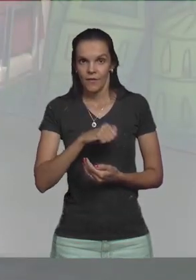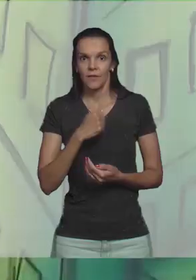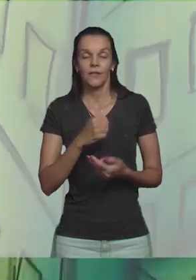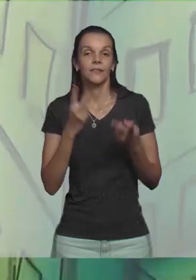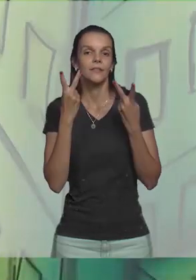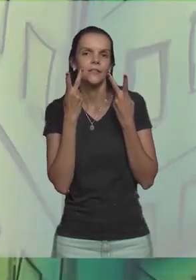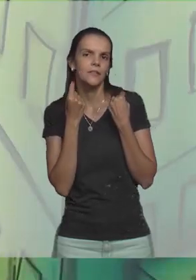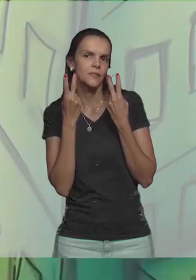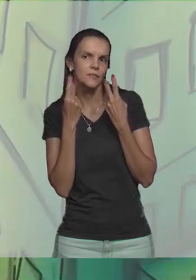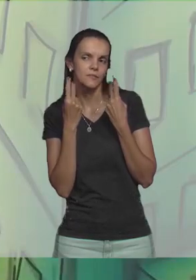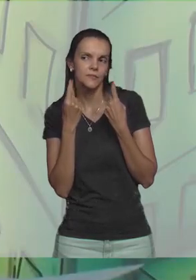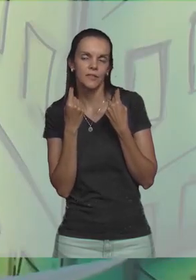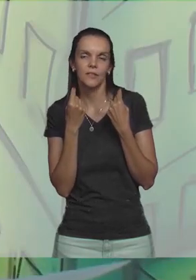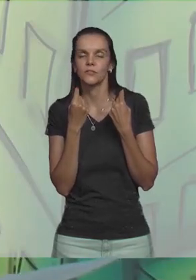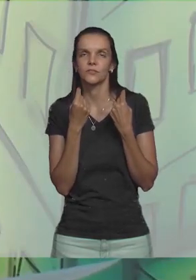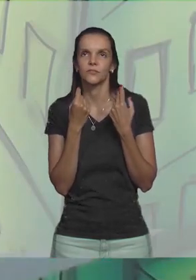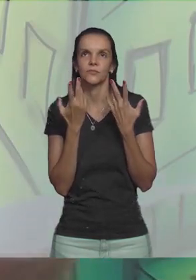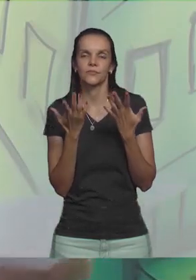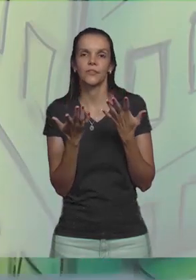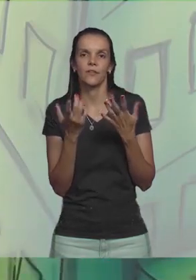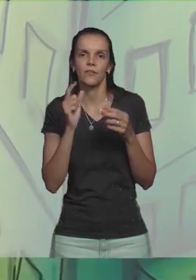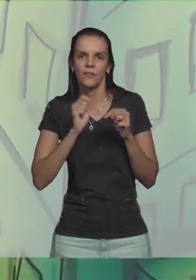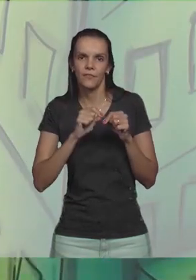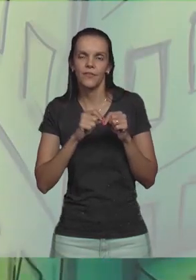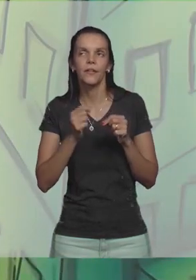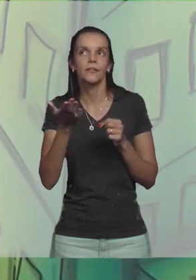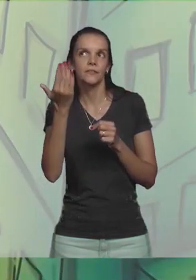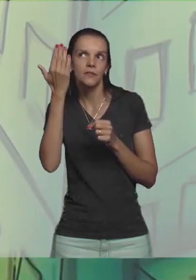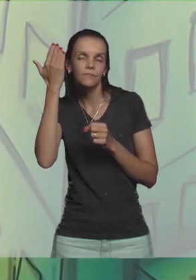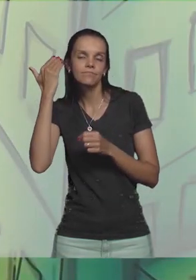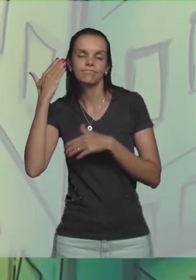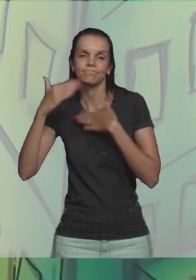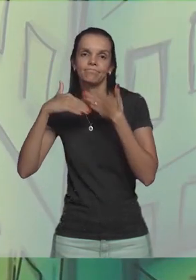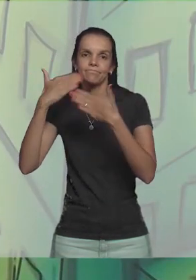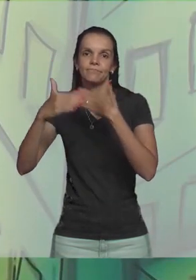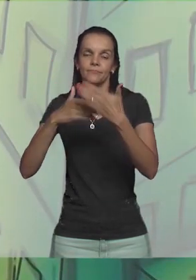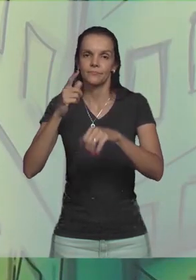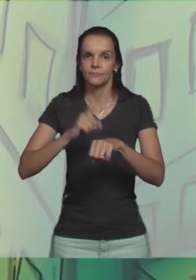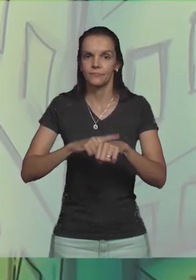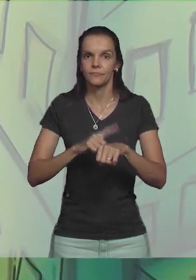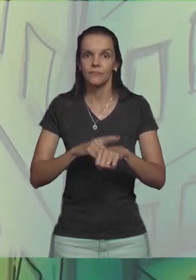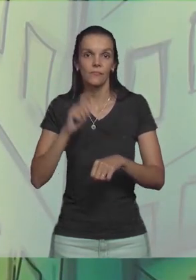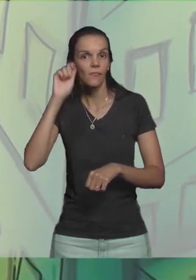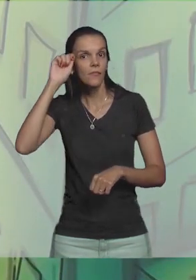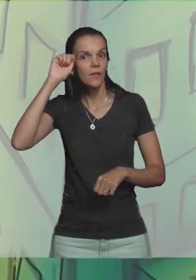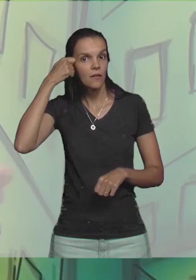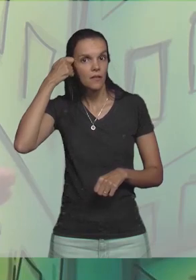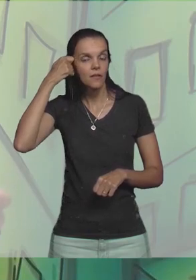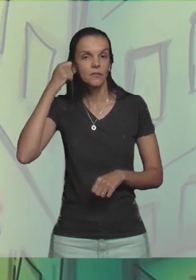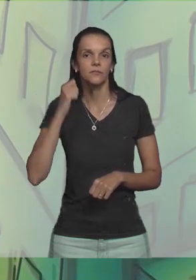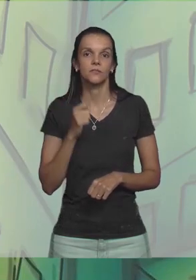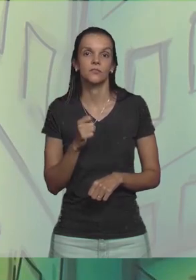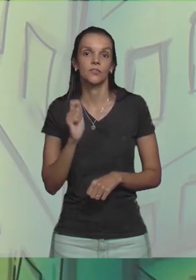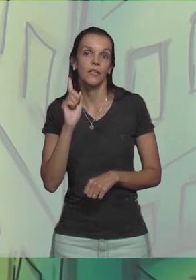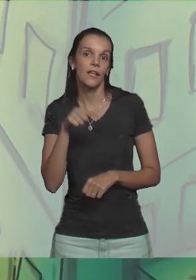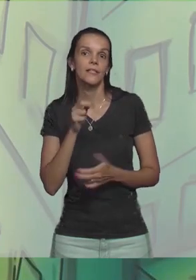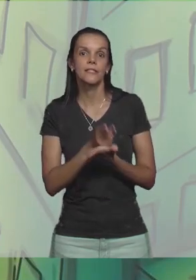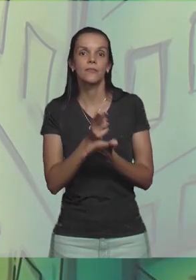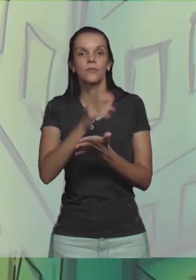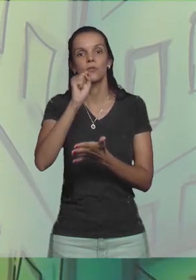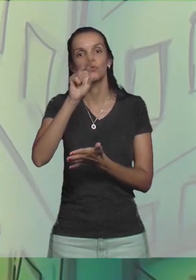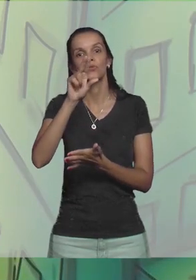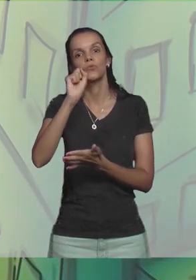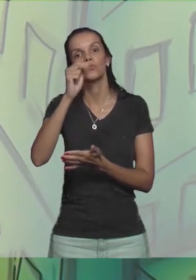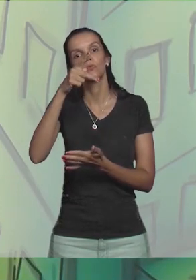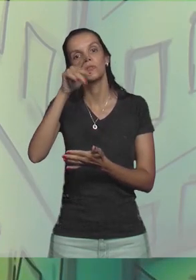essa naturalidade que foi, né, feita ao longo do tempo, de que automaticamente o negro é um suspeito.